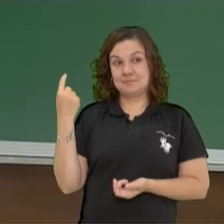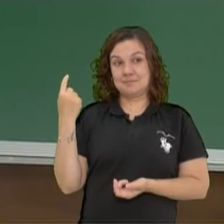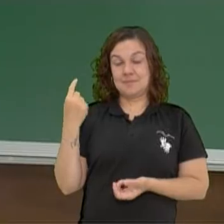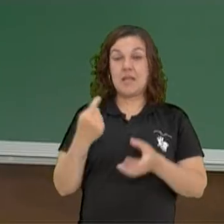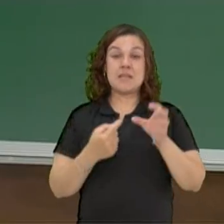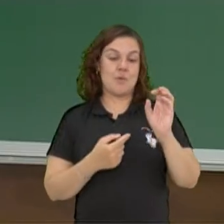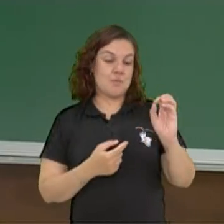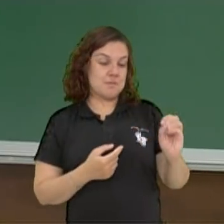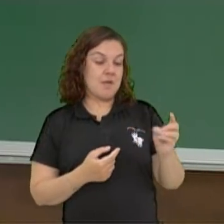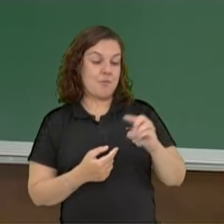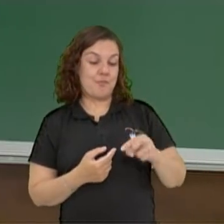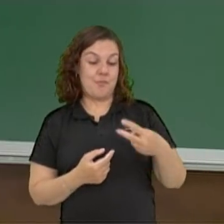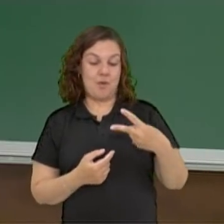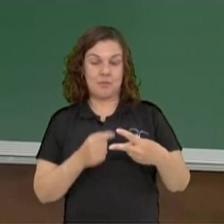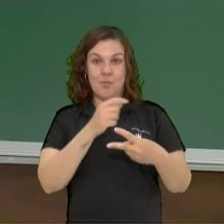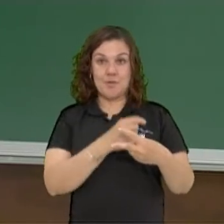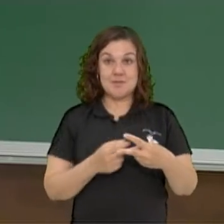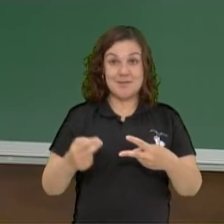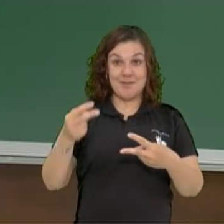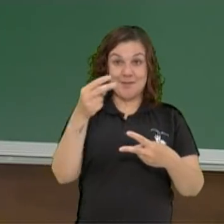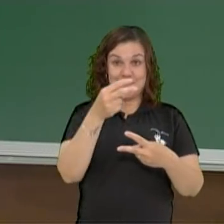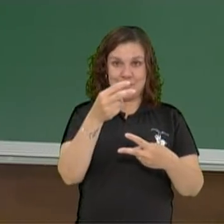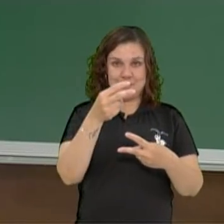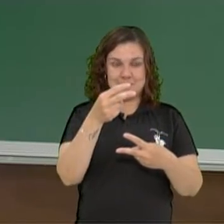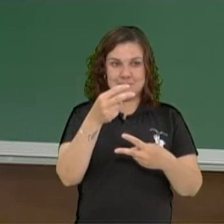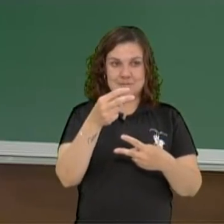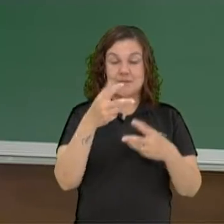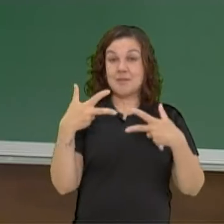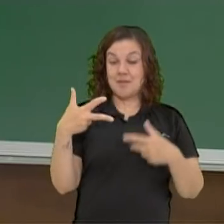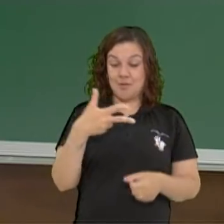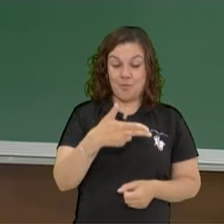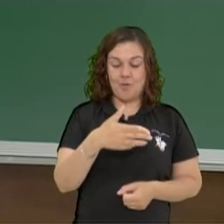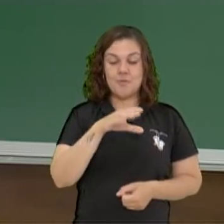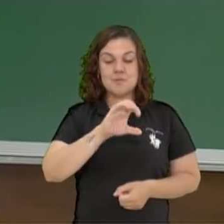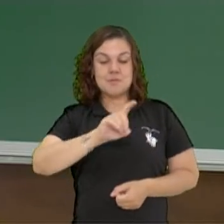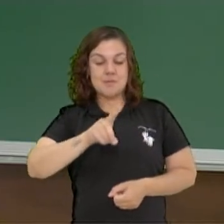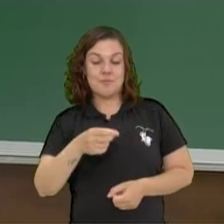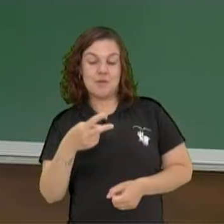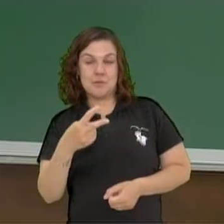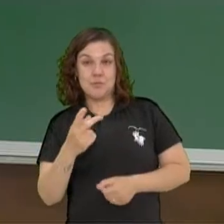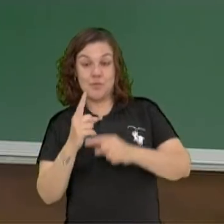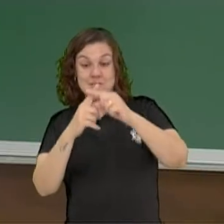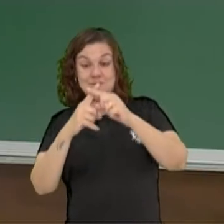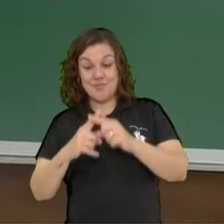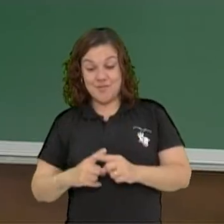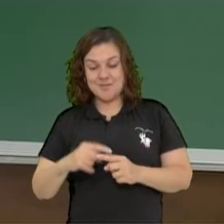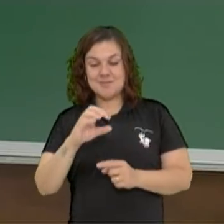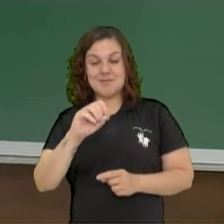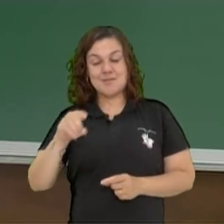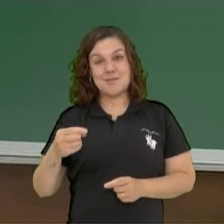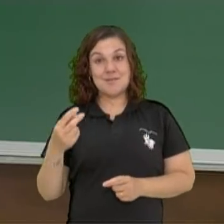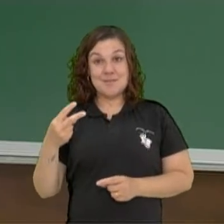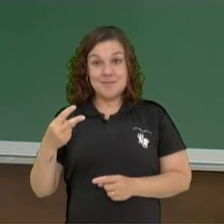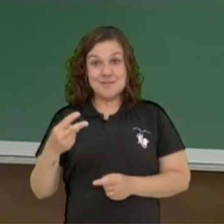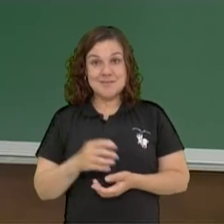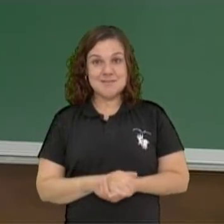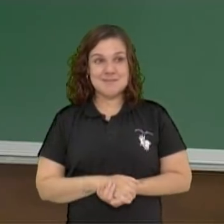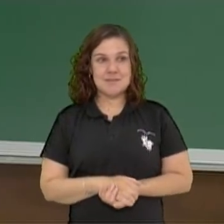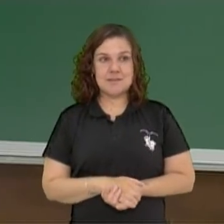2, ou elevado ao quadrado, também podemos falar assim, que é 0,2 vezes